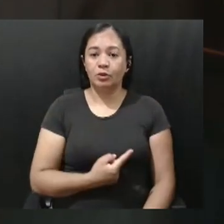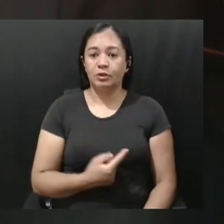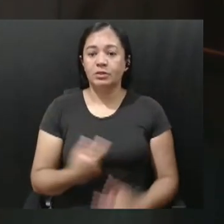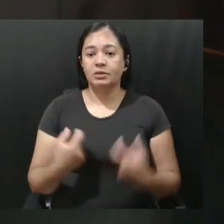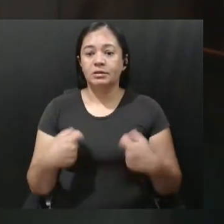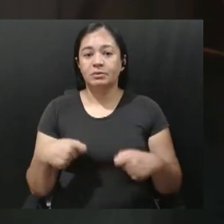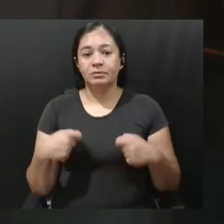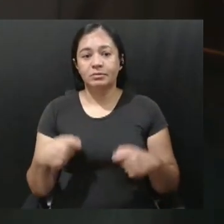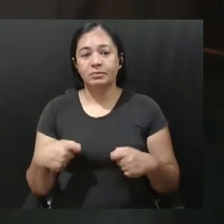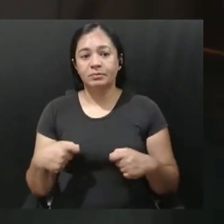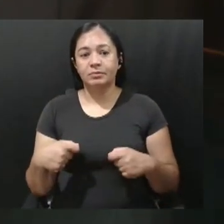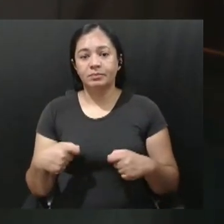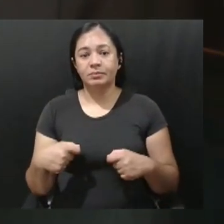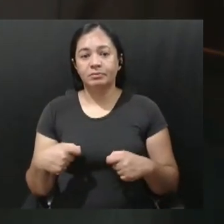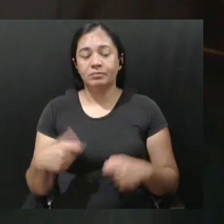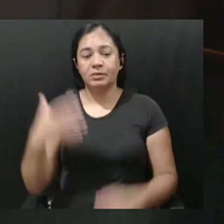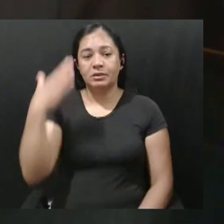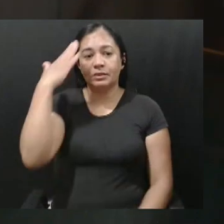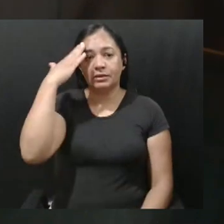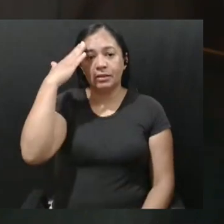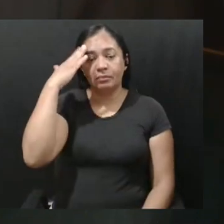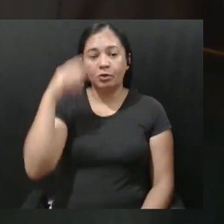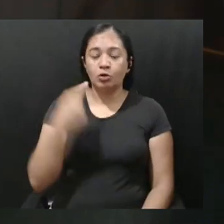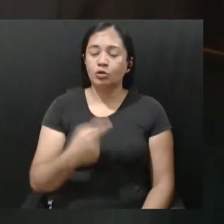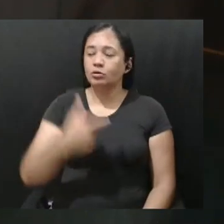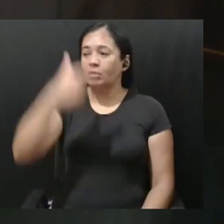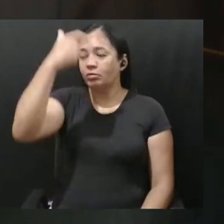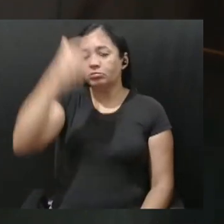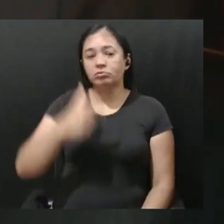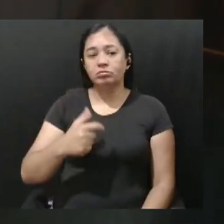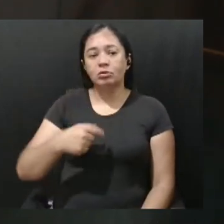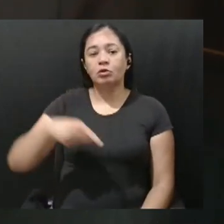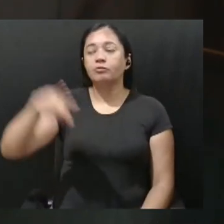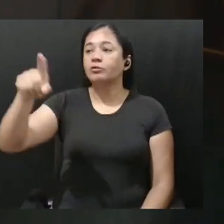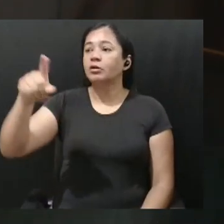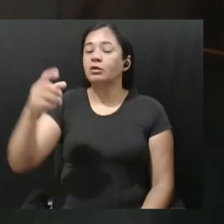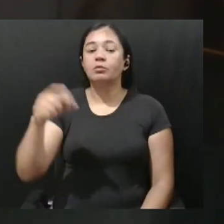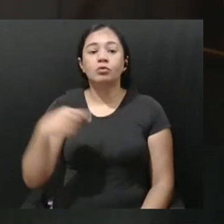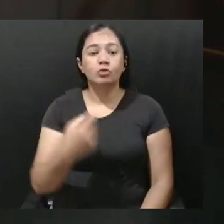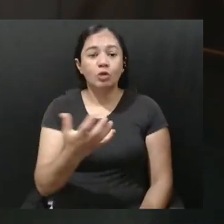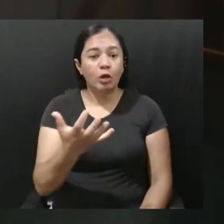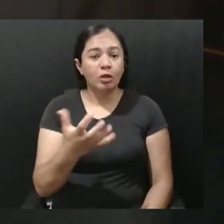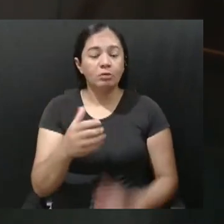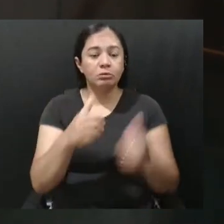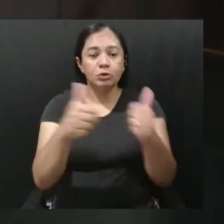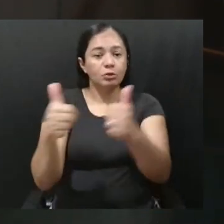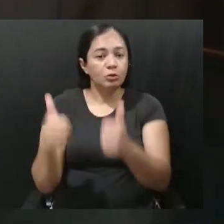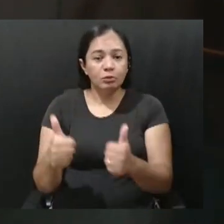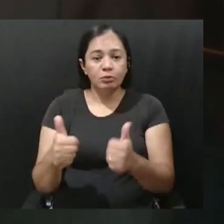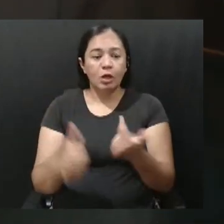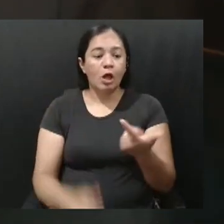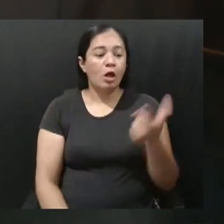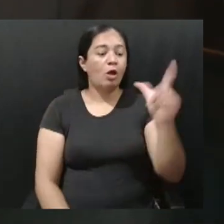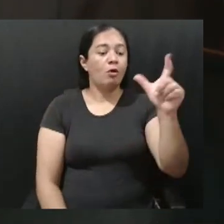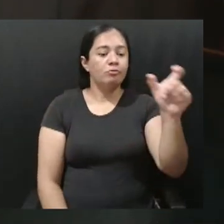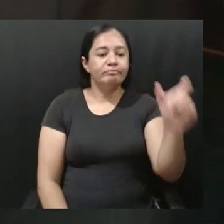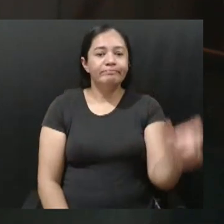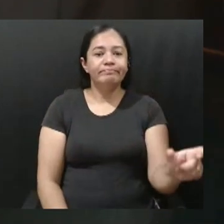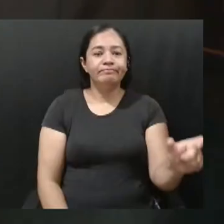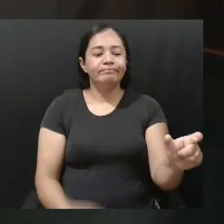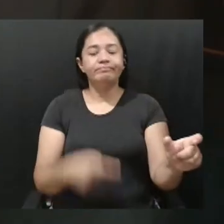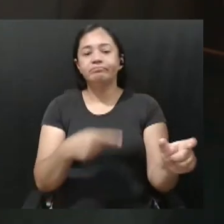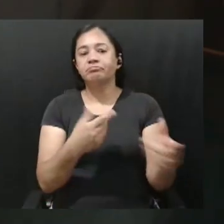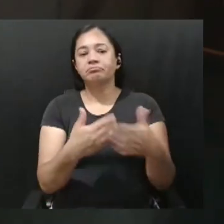saber o que nós somos, para onde vamos, o que queremos e tudo bem. O outro, né, ele vai achar que